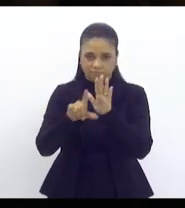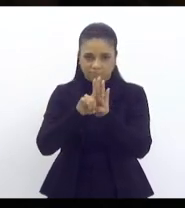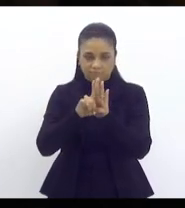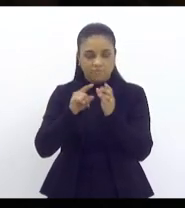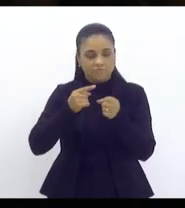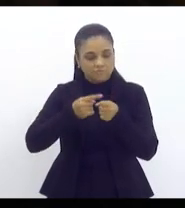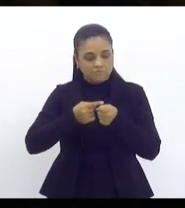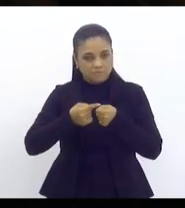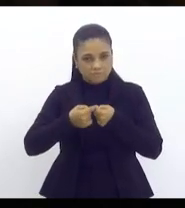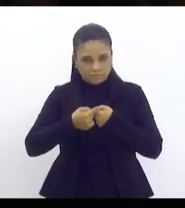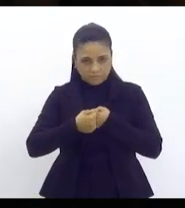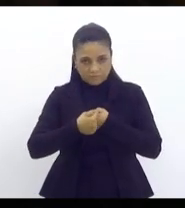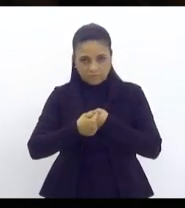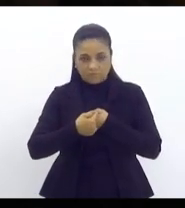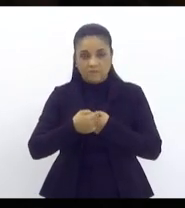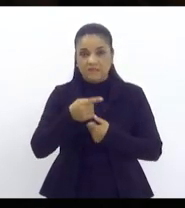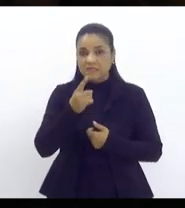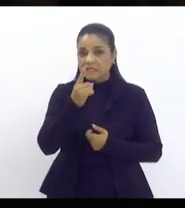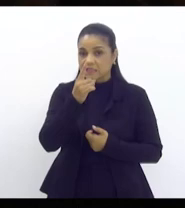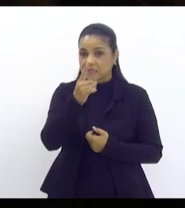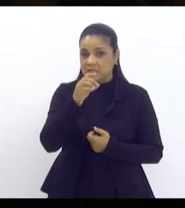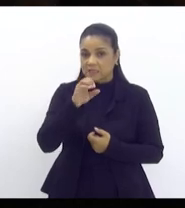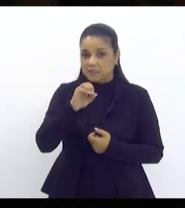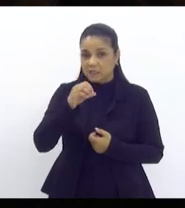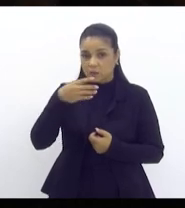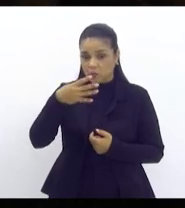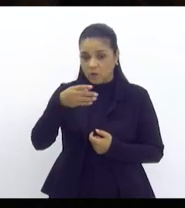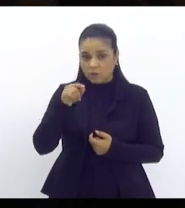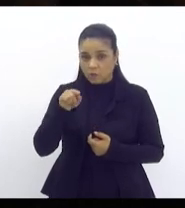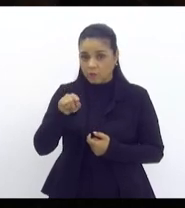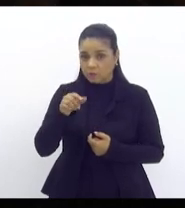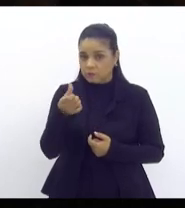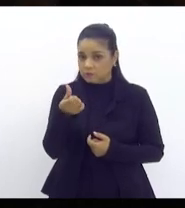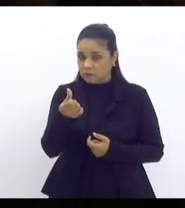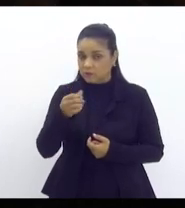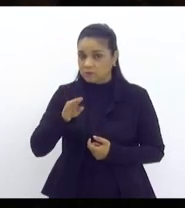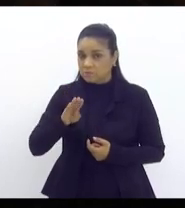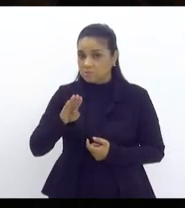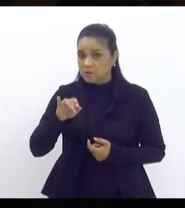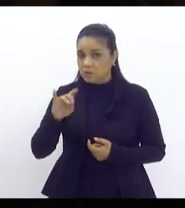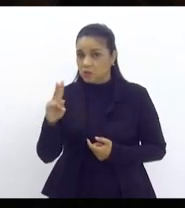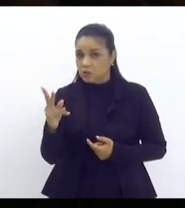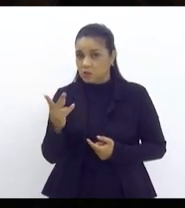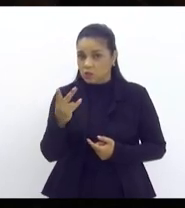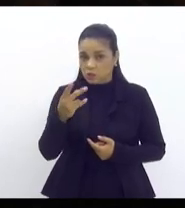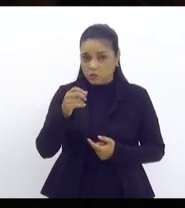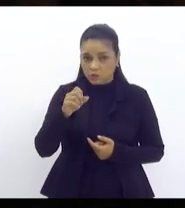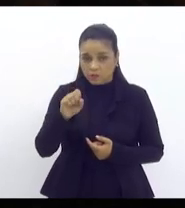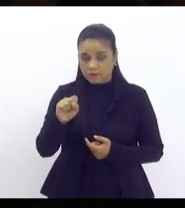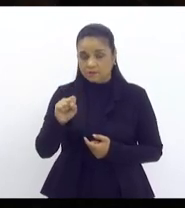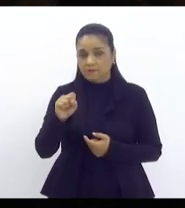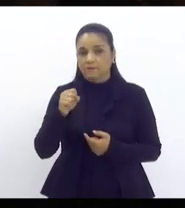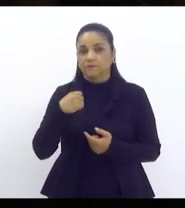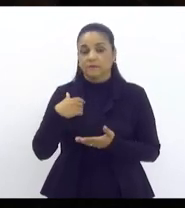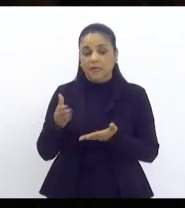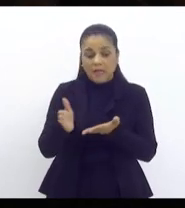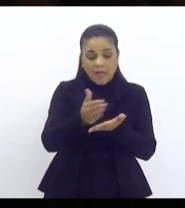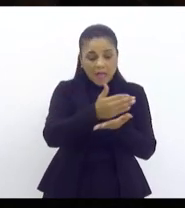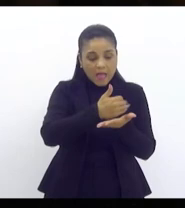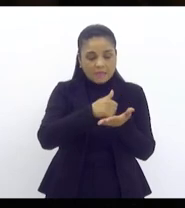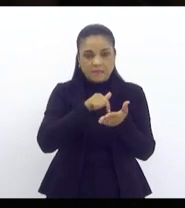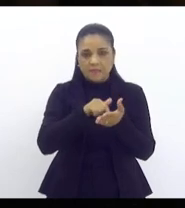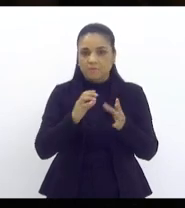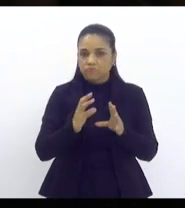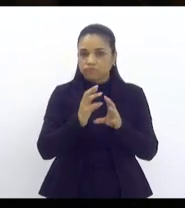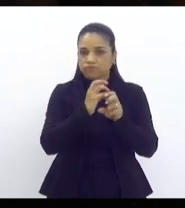municípios. 104,6 bilhões. Essa é a receita prevista.